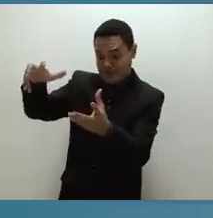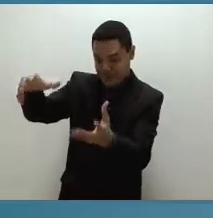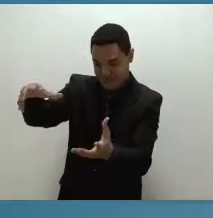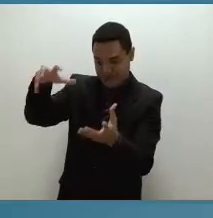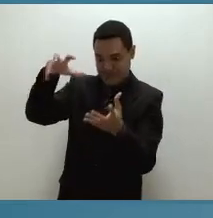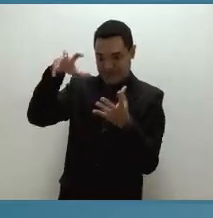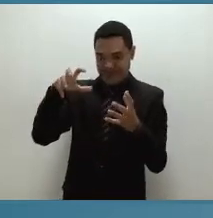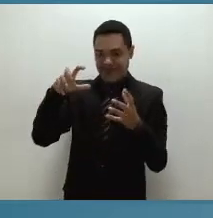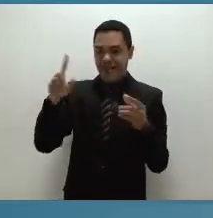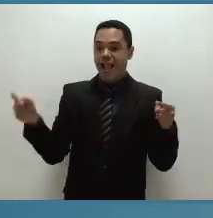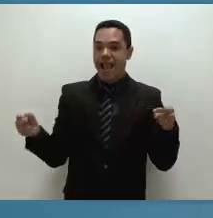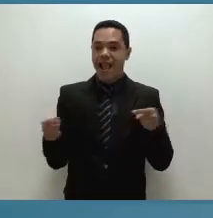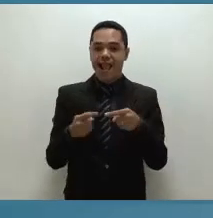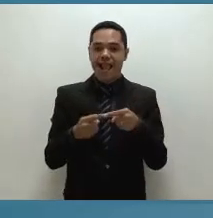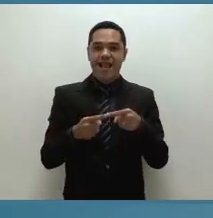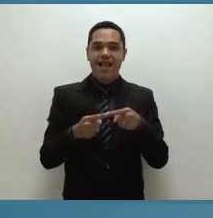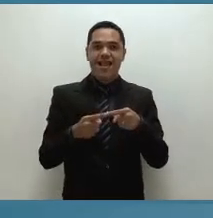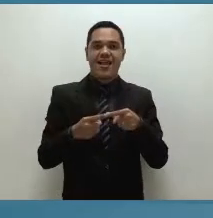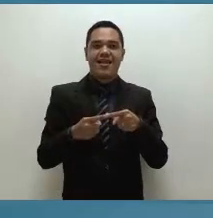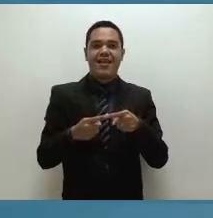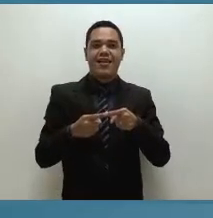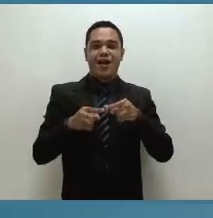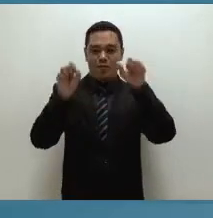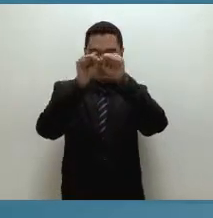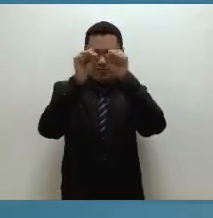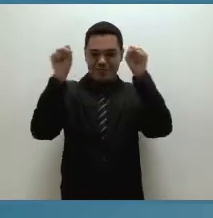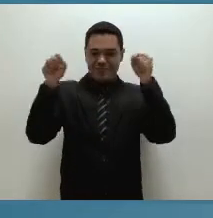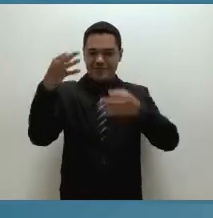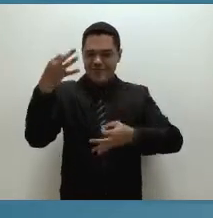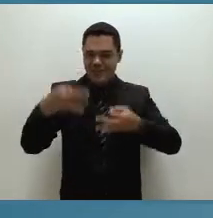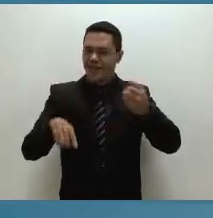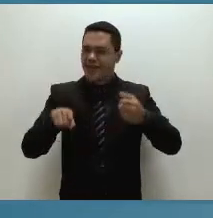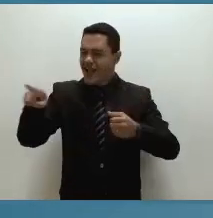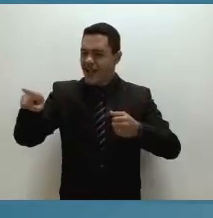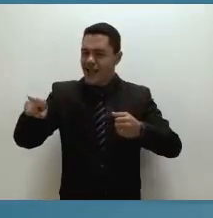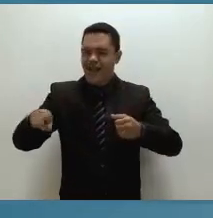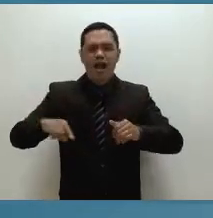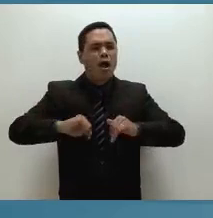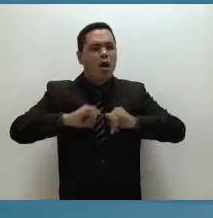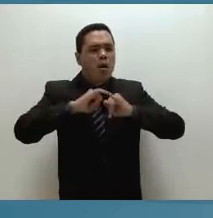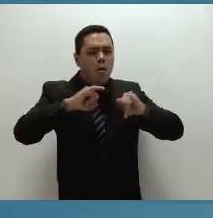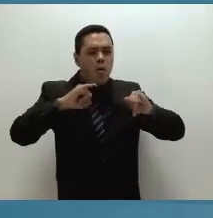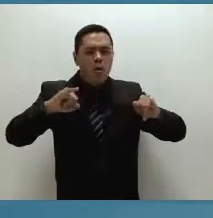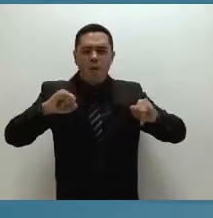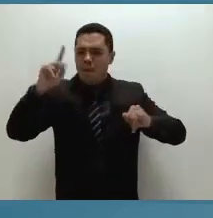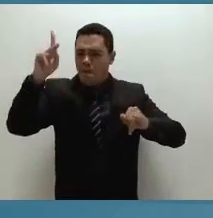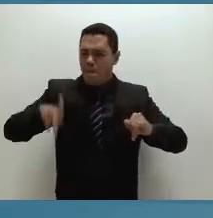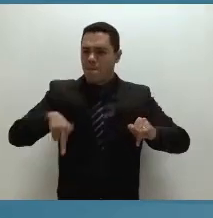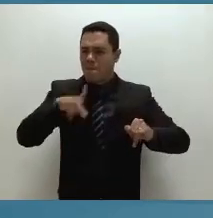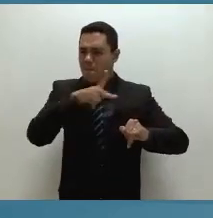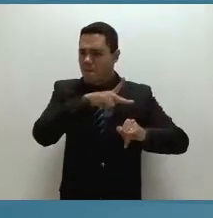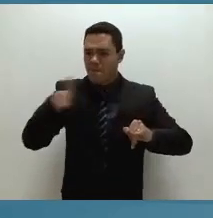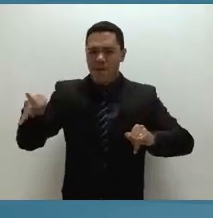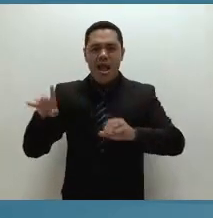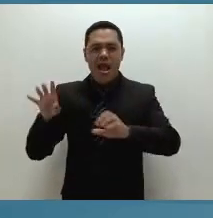Né? Este. Para a senhora ser a grande evangelizadora, ser a grande pastora de todos nós.